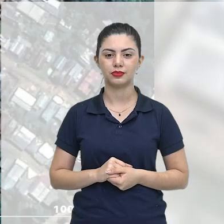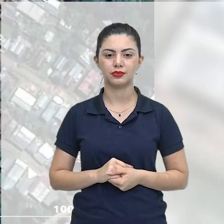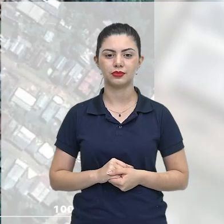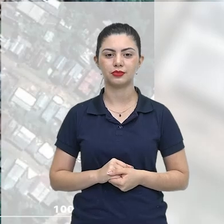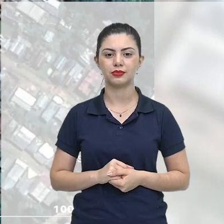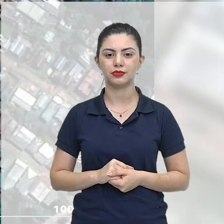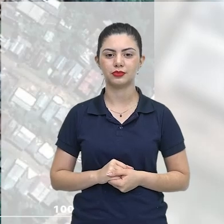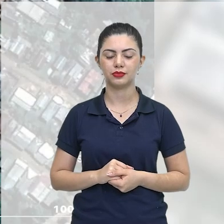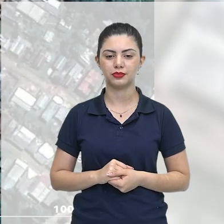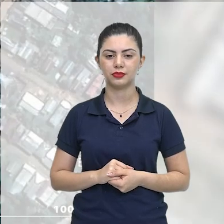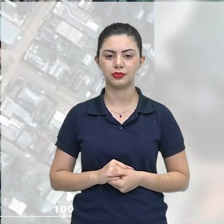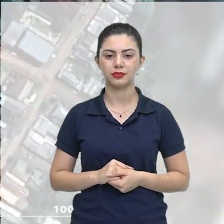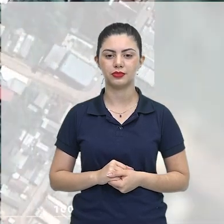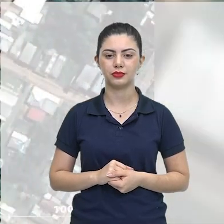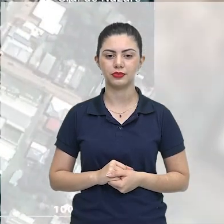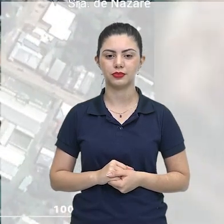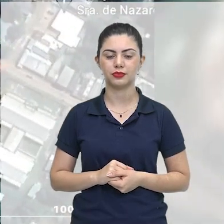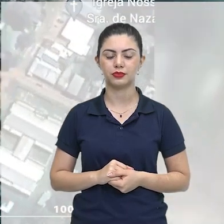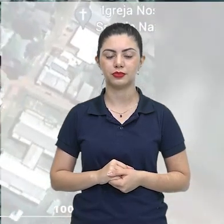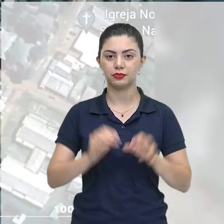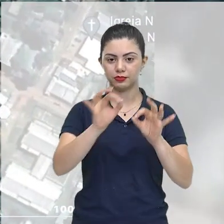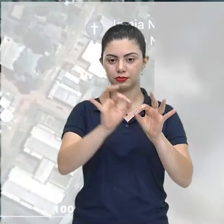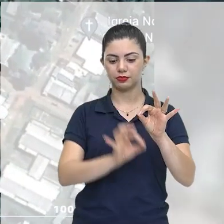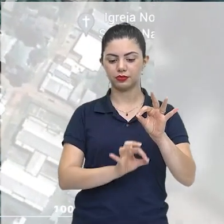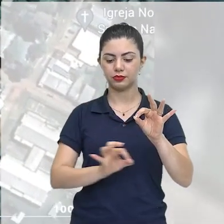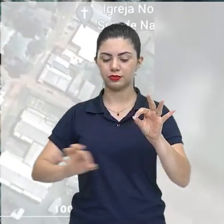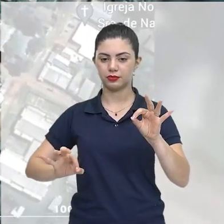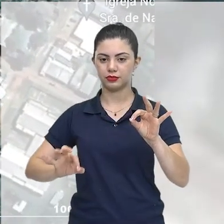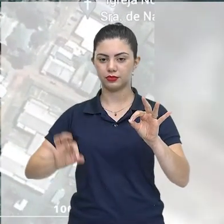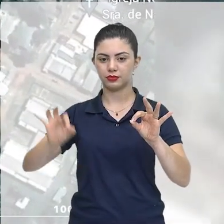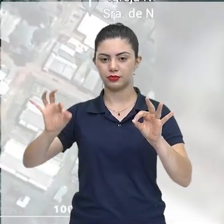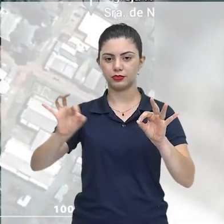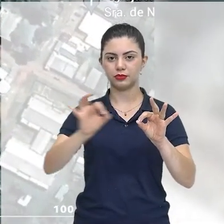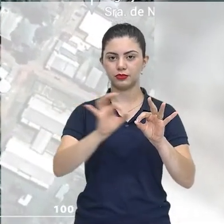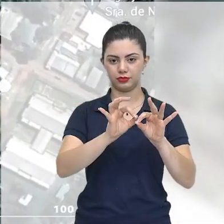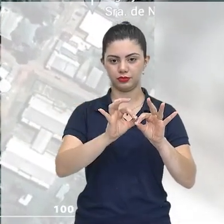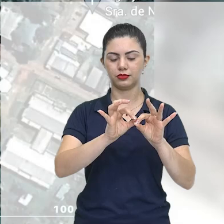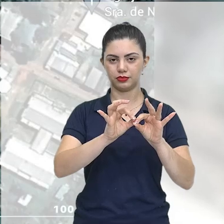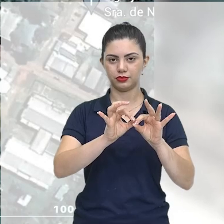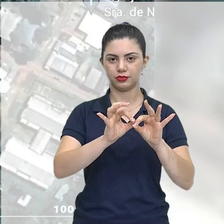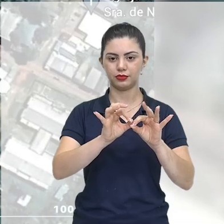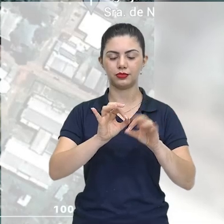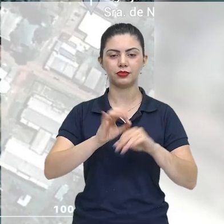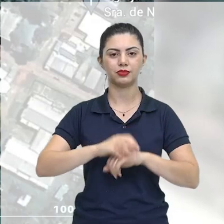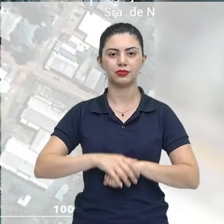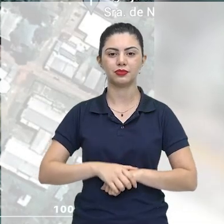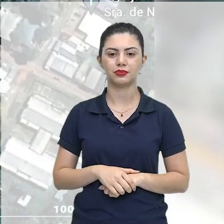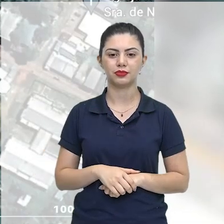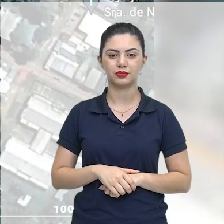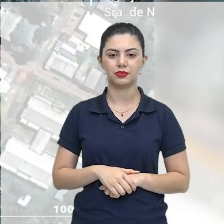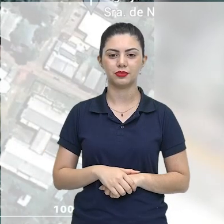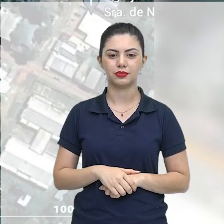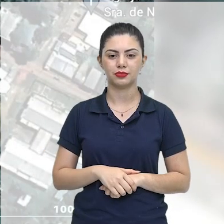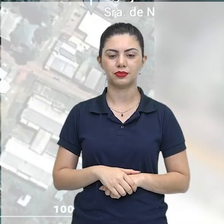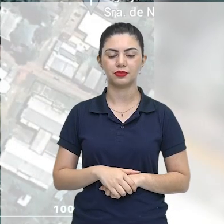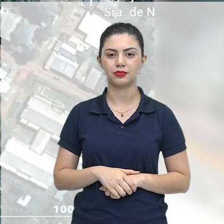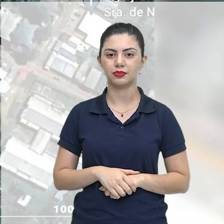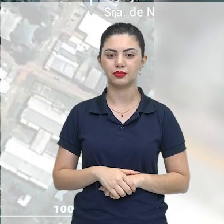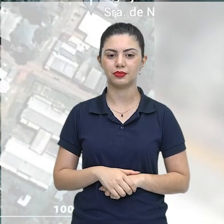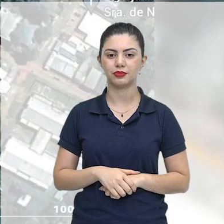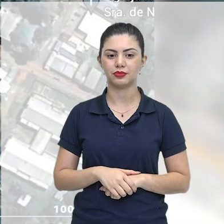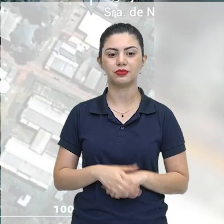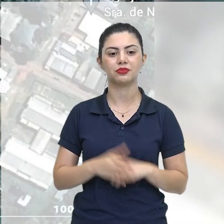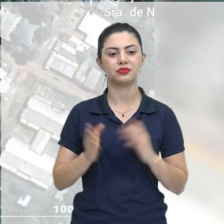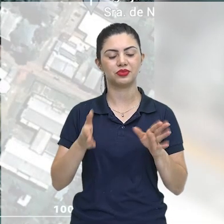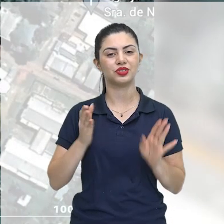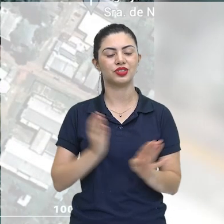adicionar o terceiro ponto e vamos aqui fechar a nossa forma. E ele já não dá aqui o